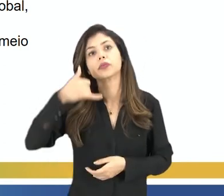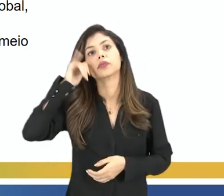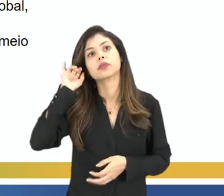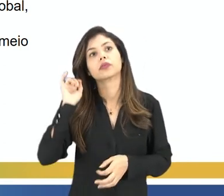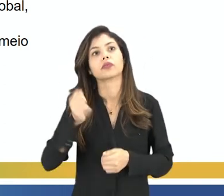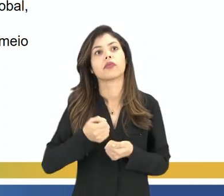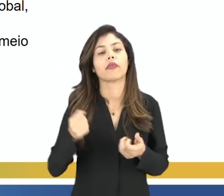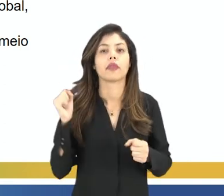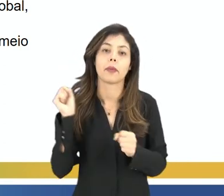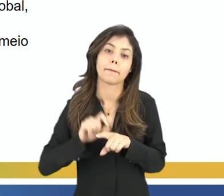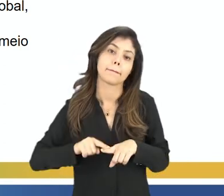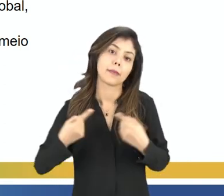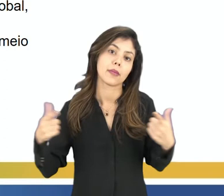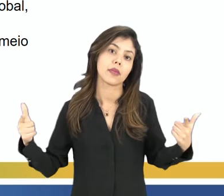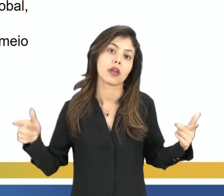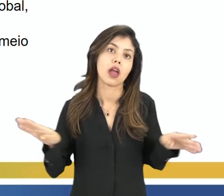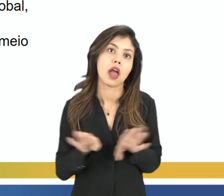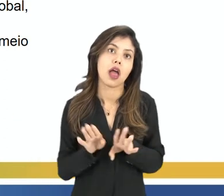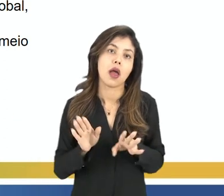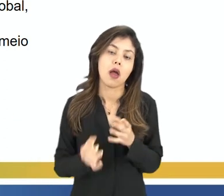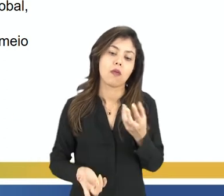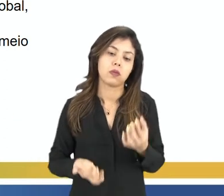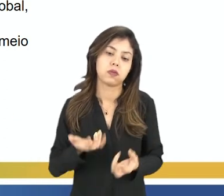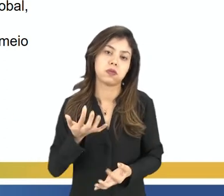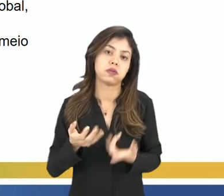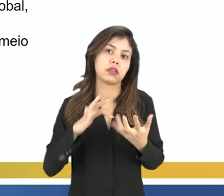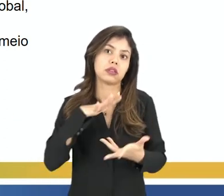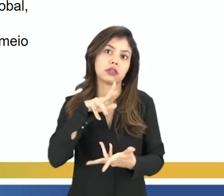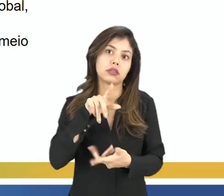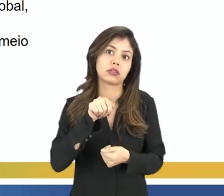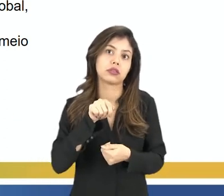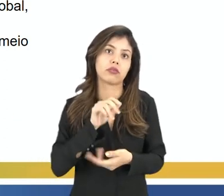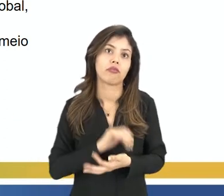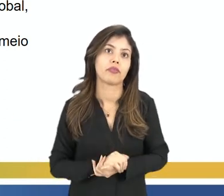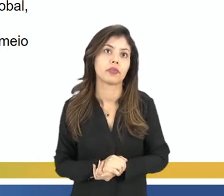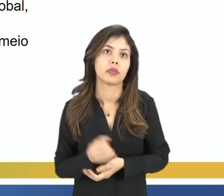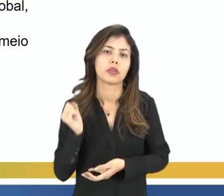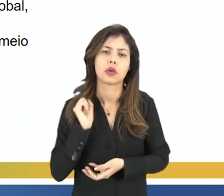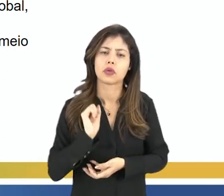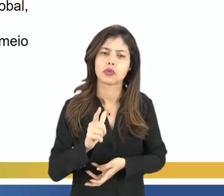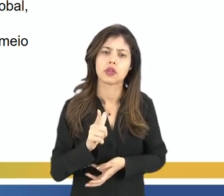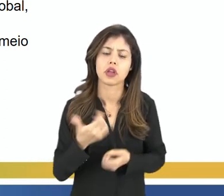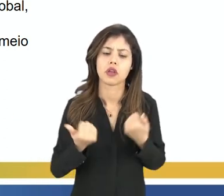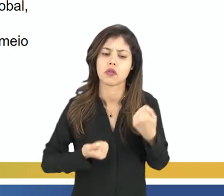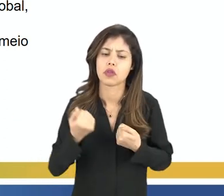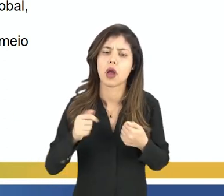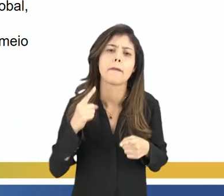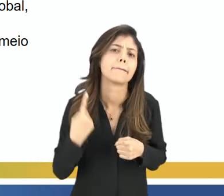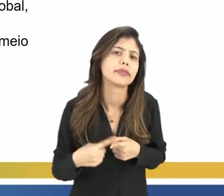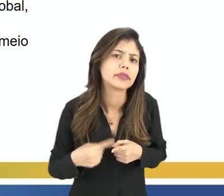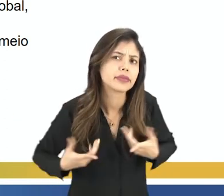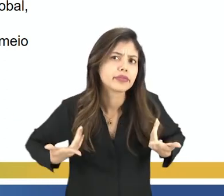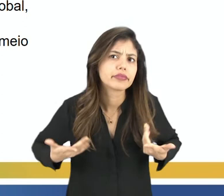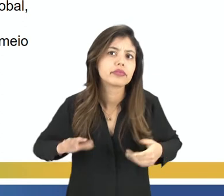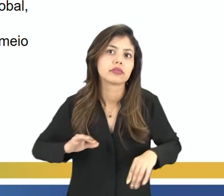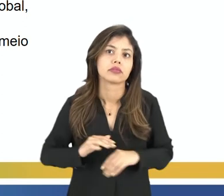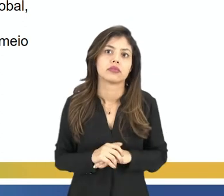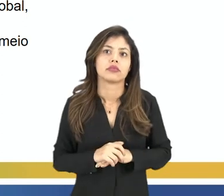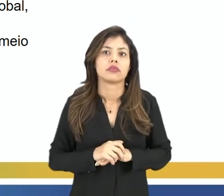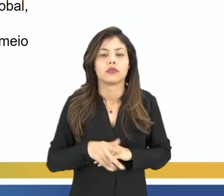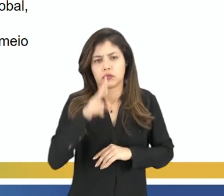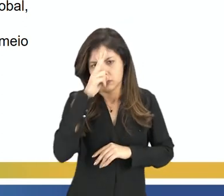gados tem uma contribuição maior para o aquecimento global do que o setor de transporte porque galera